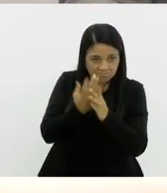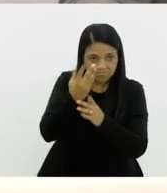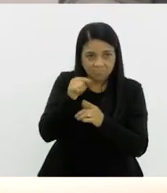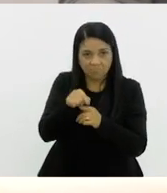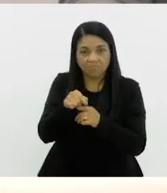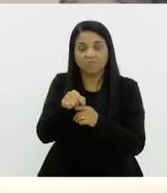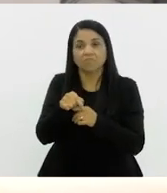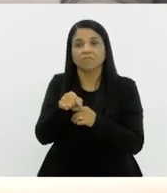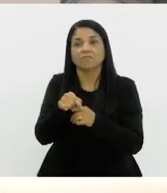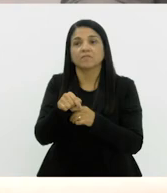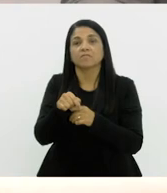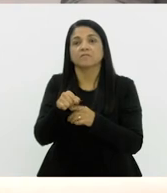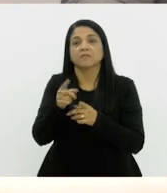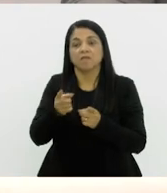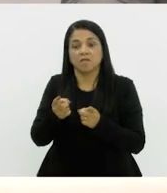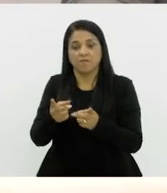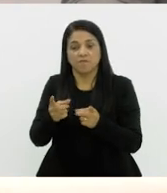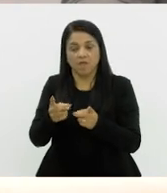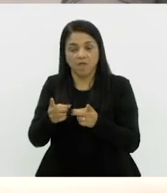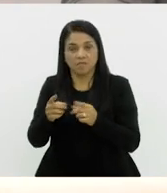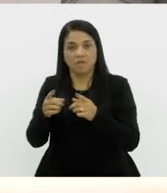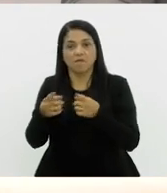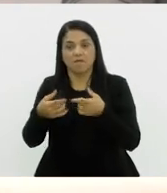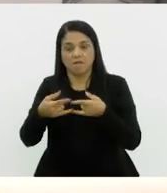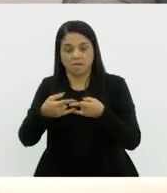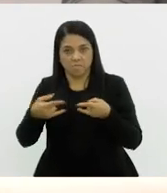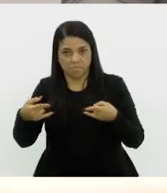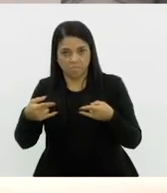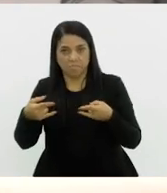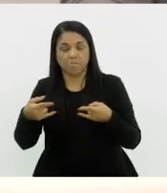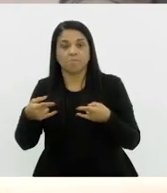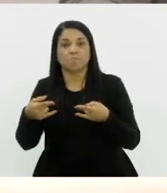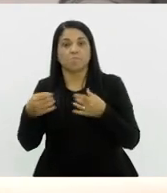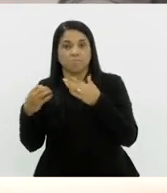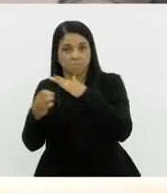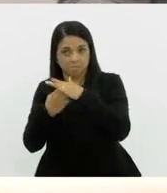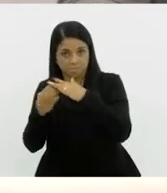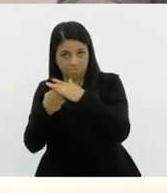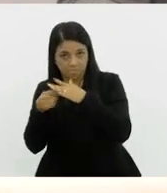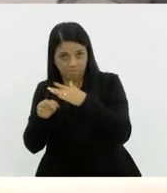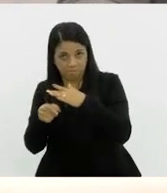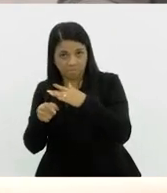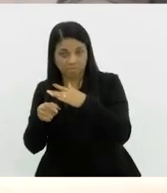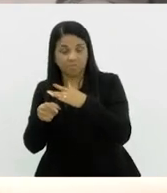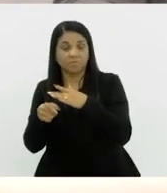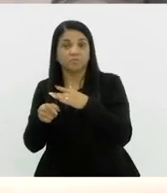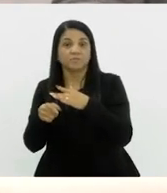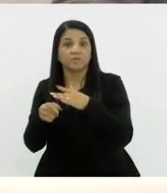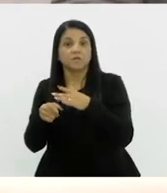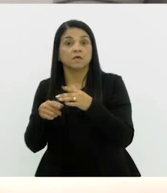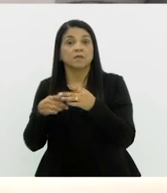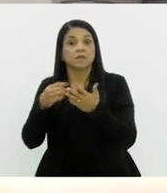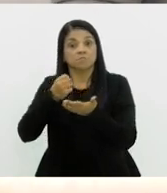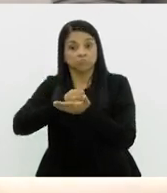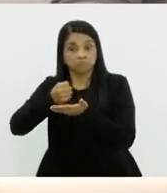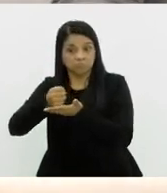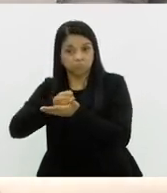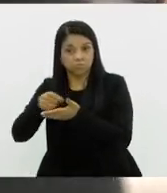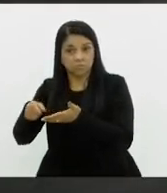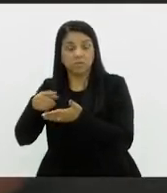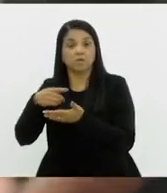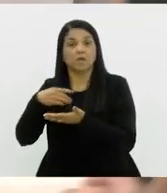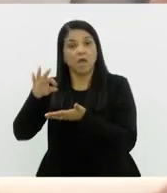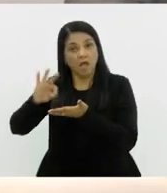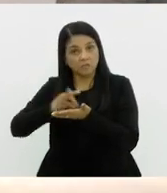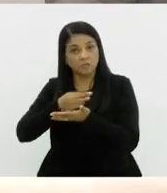que comercializam, elas têm que também tratar com empresas que assinaram TAC, que estão